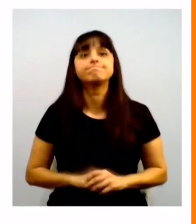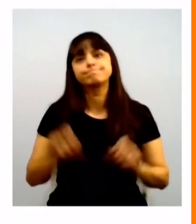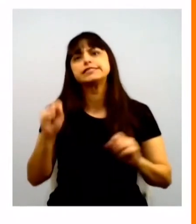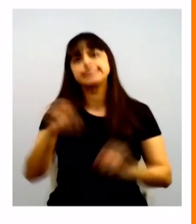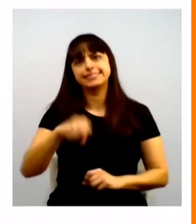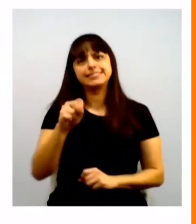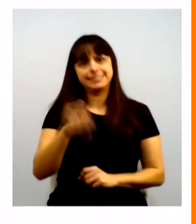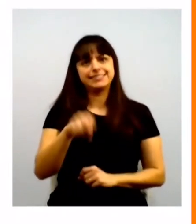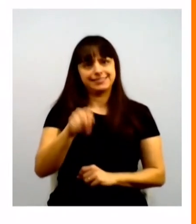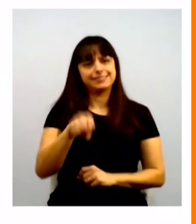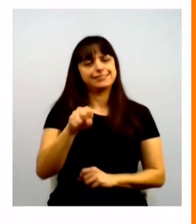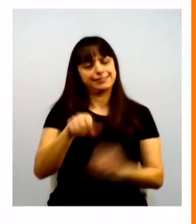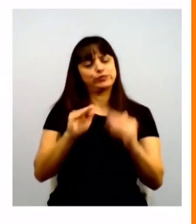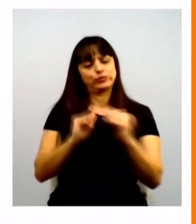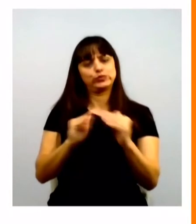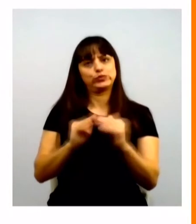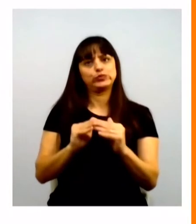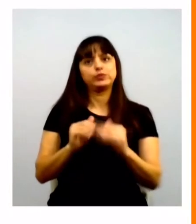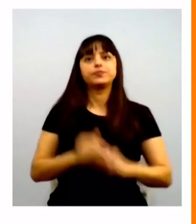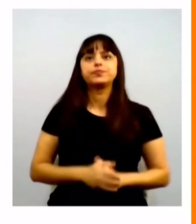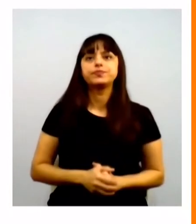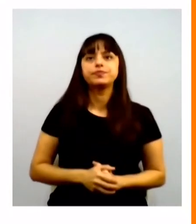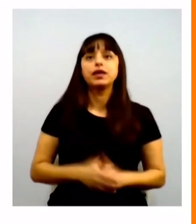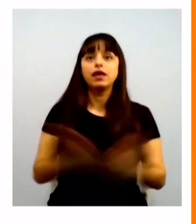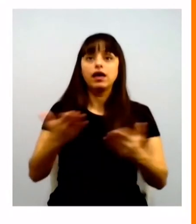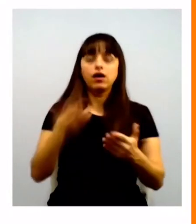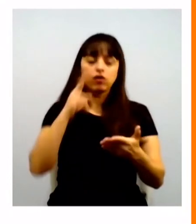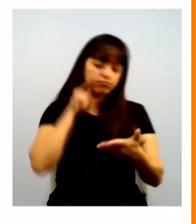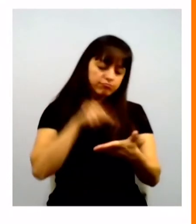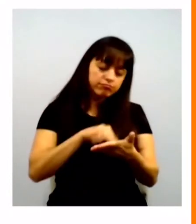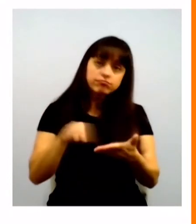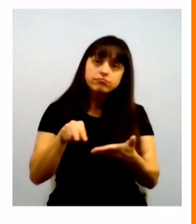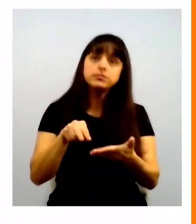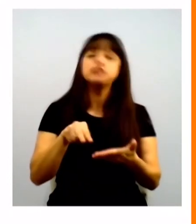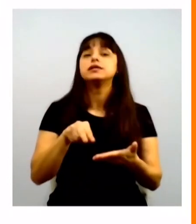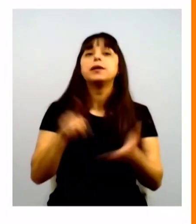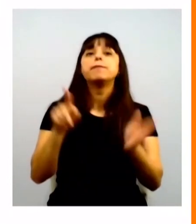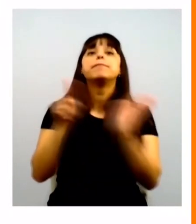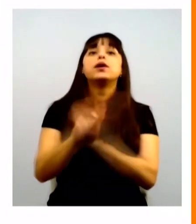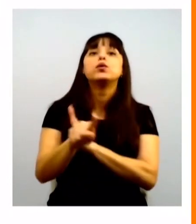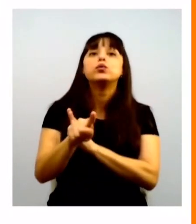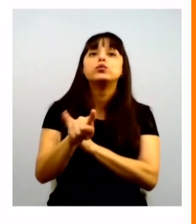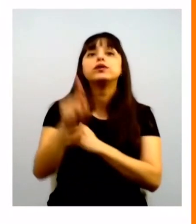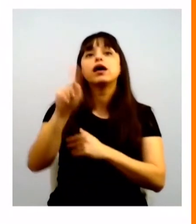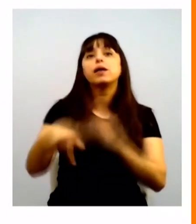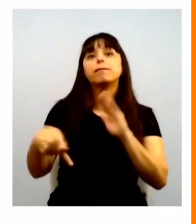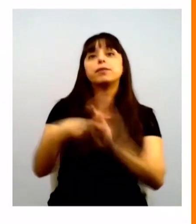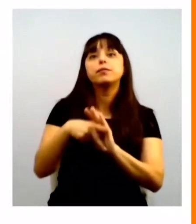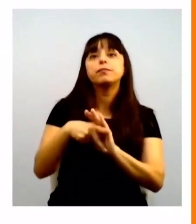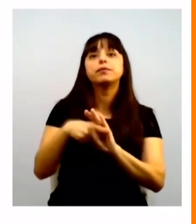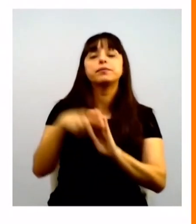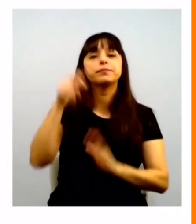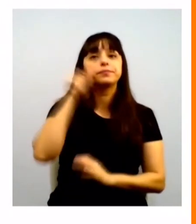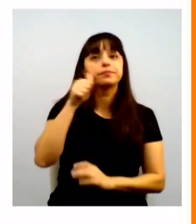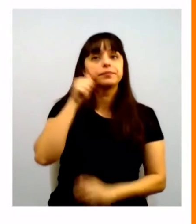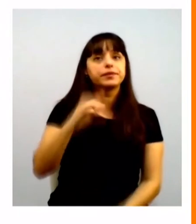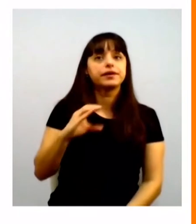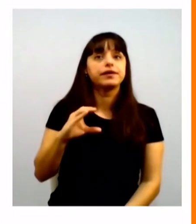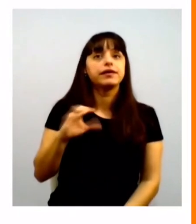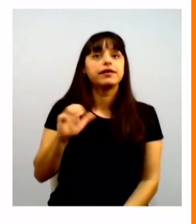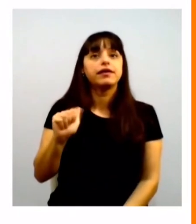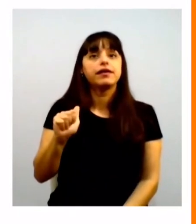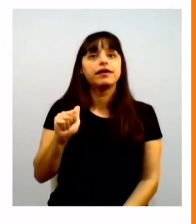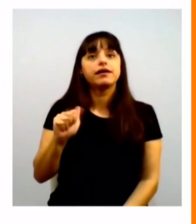vai caminhar uma segunda pergunta aqui, professor, é da Carolina de Camassari, ela pergunta o seguinte,